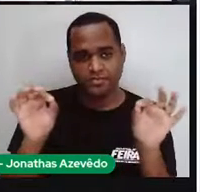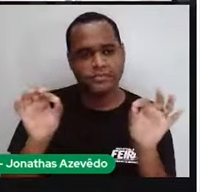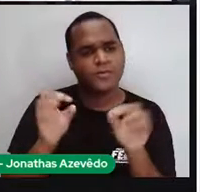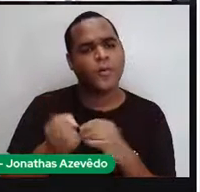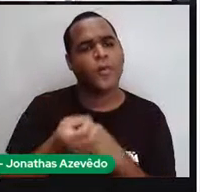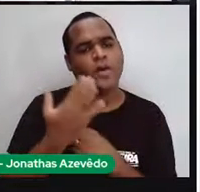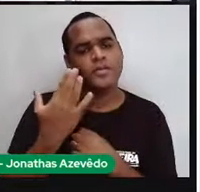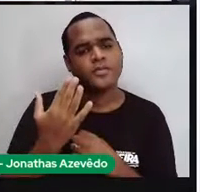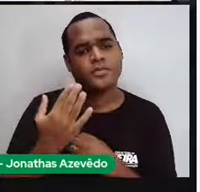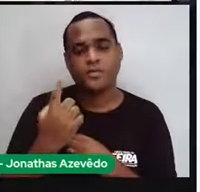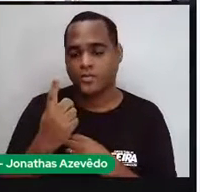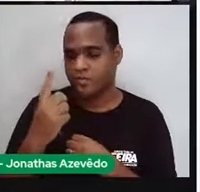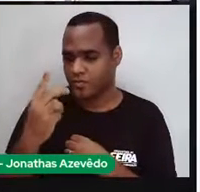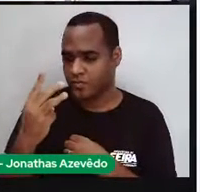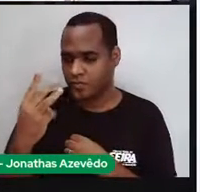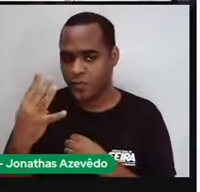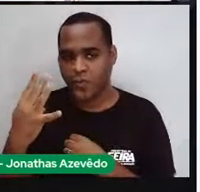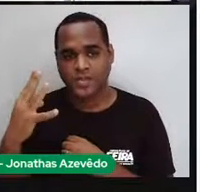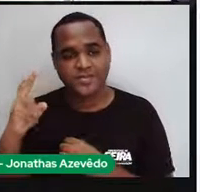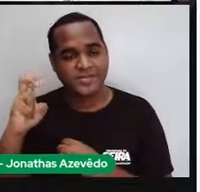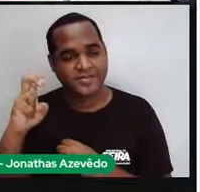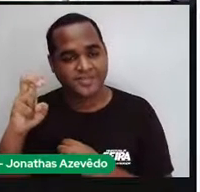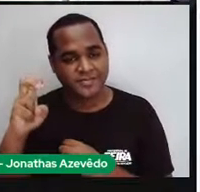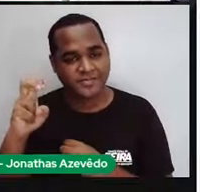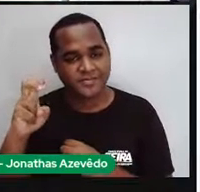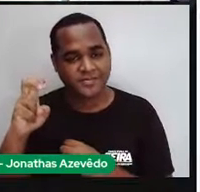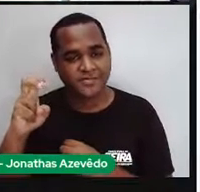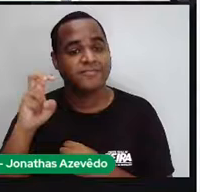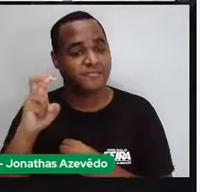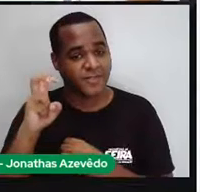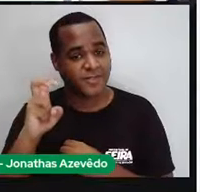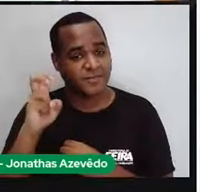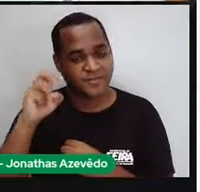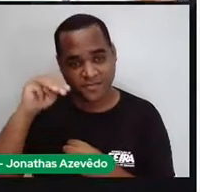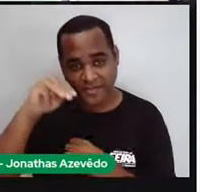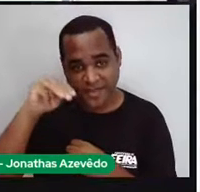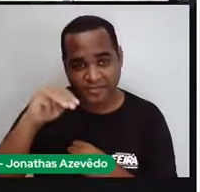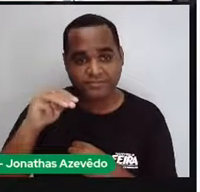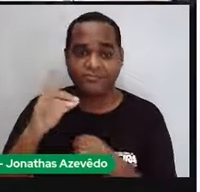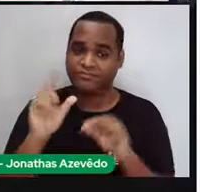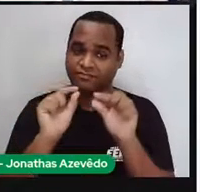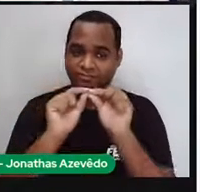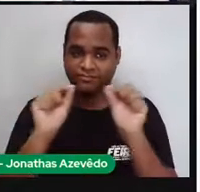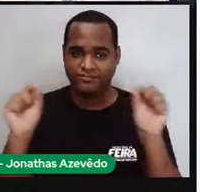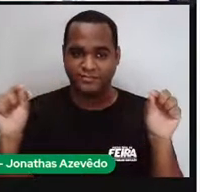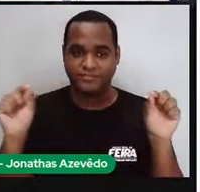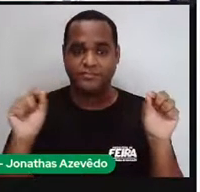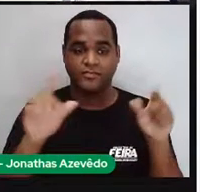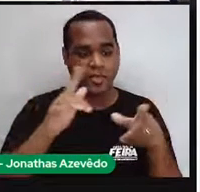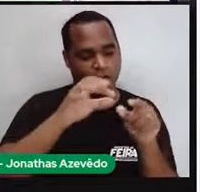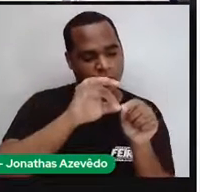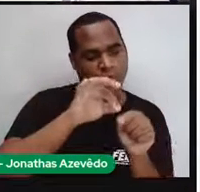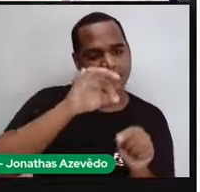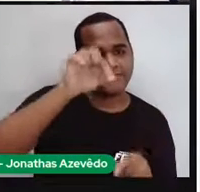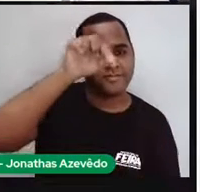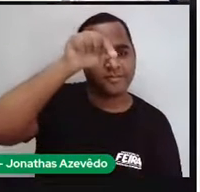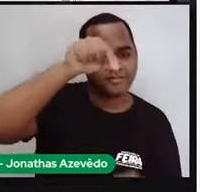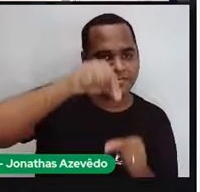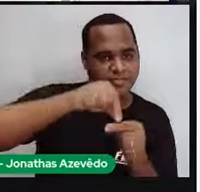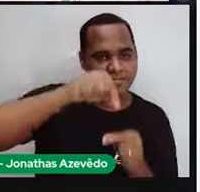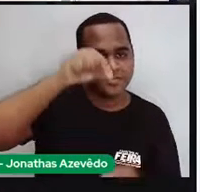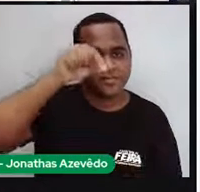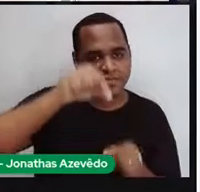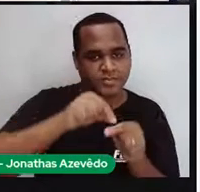1 m mais um metro mais um metro mais um metro mais 1,5 metros de comprimento altura um metro